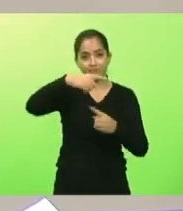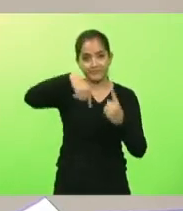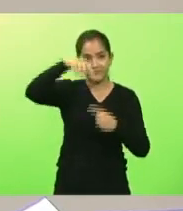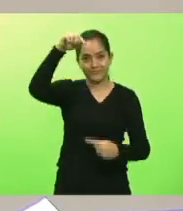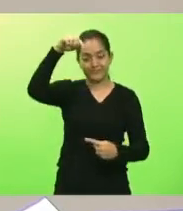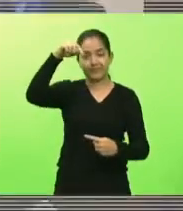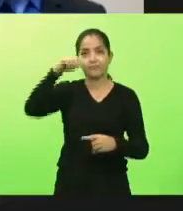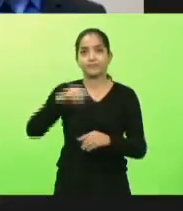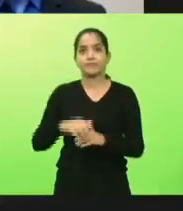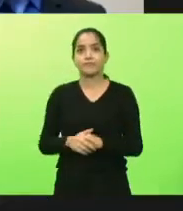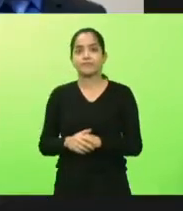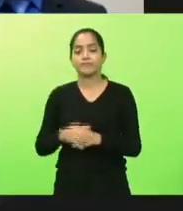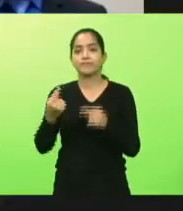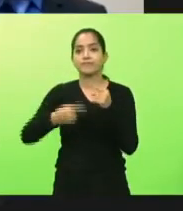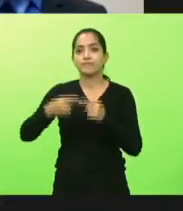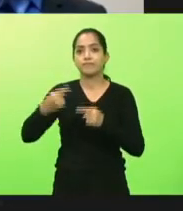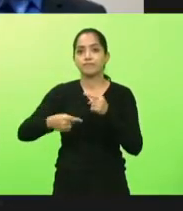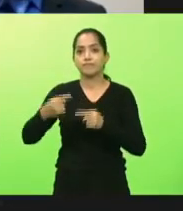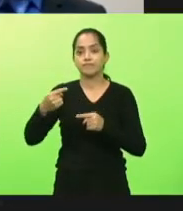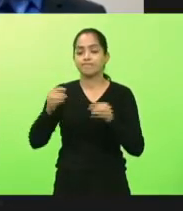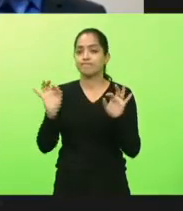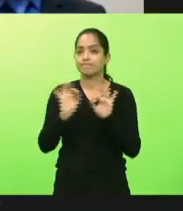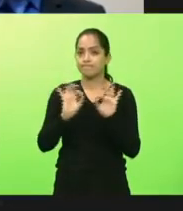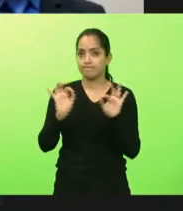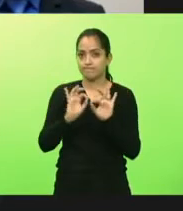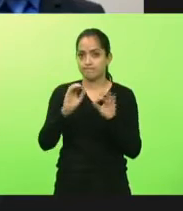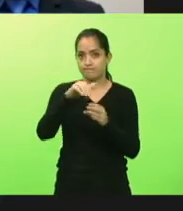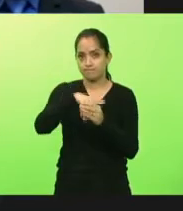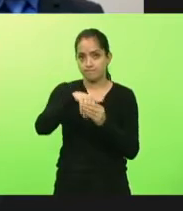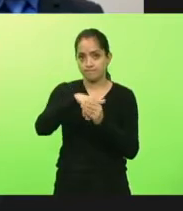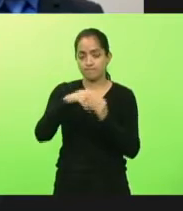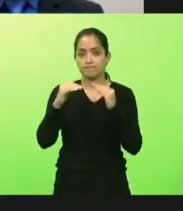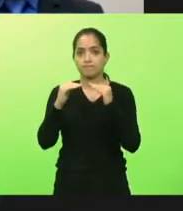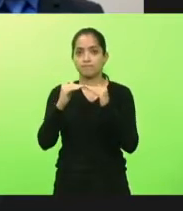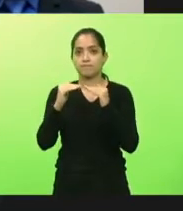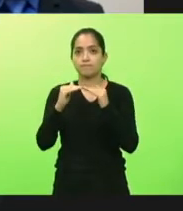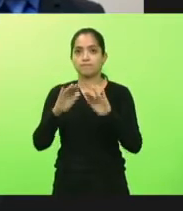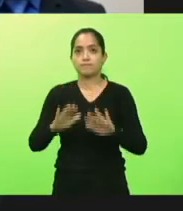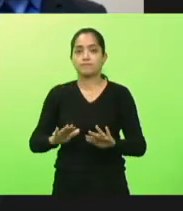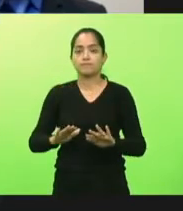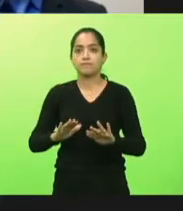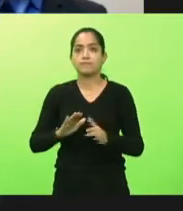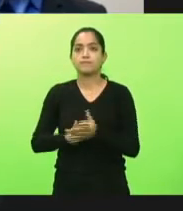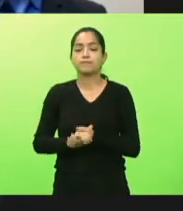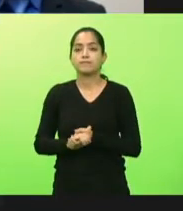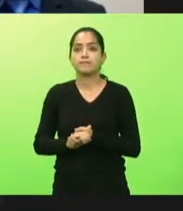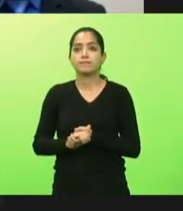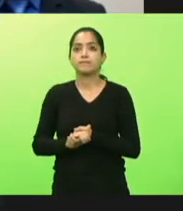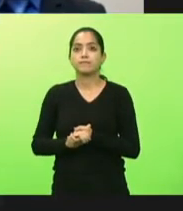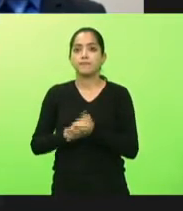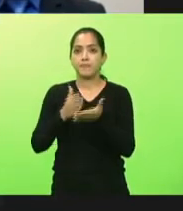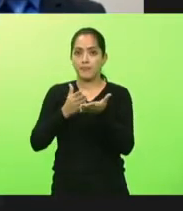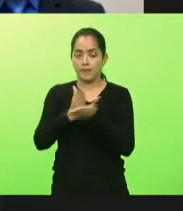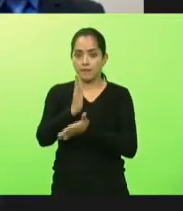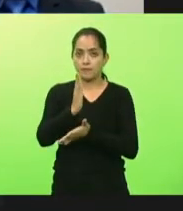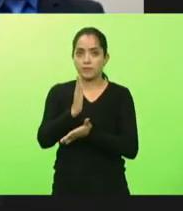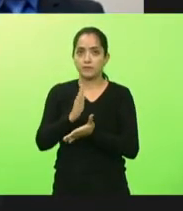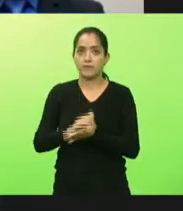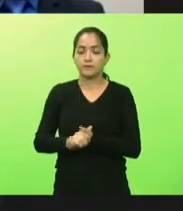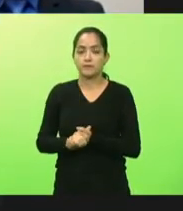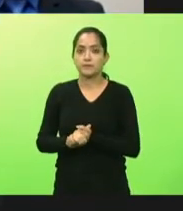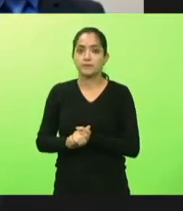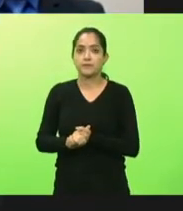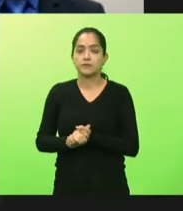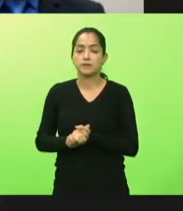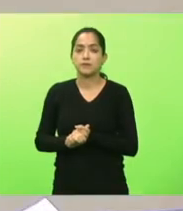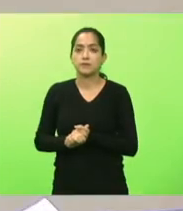extratropical. Em discussão. Não havendo quem queira discutir, em votação. Deputados que aprovam, permaneçam como se encontra. Aprovado por